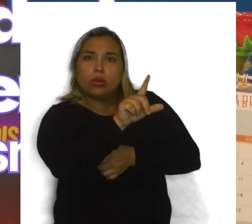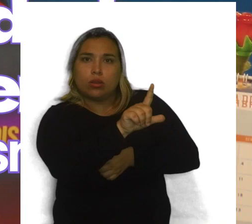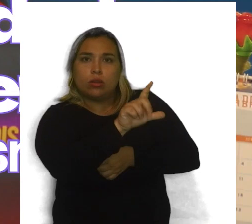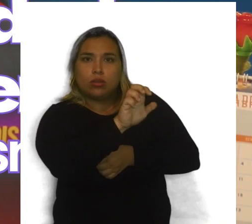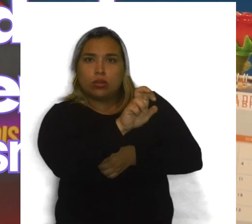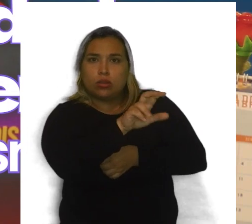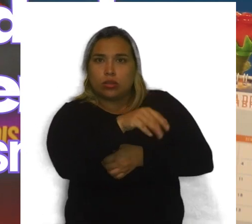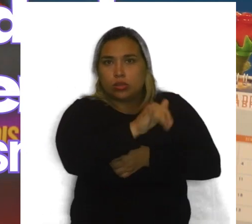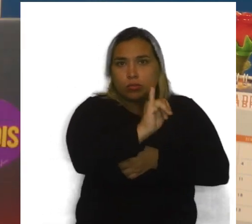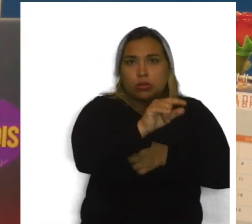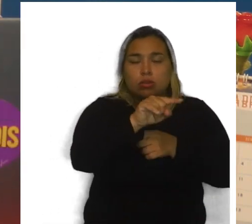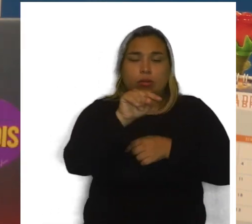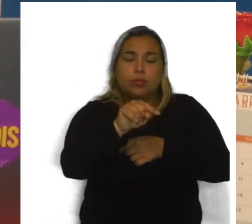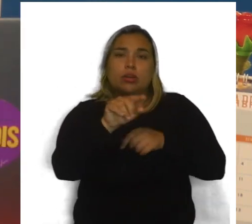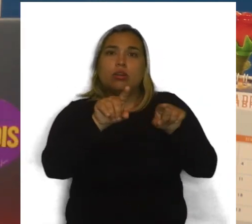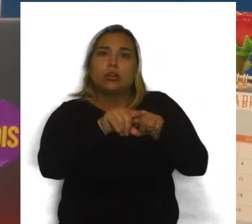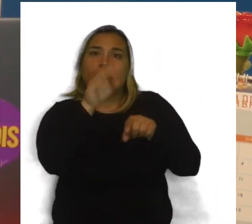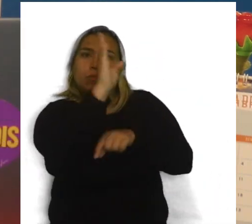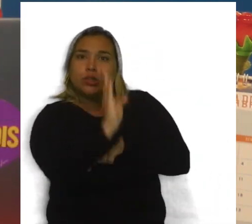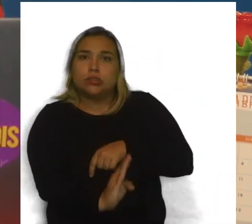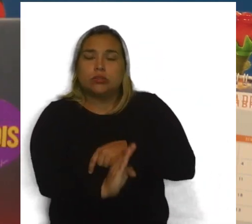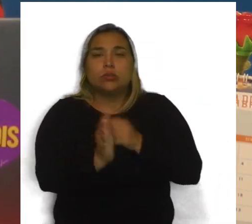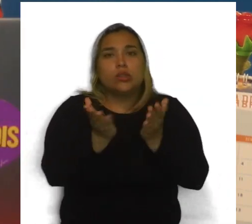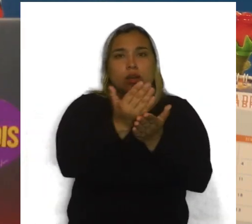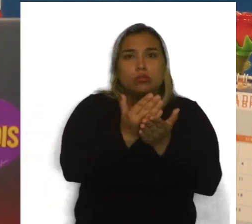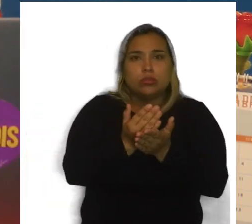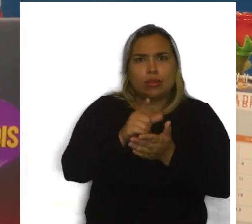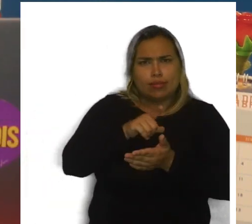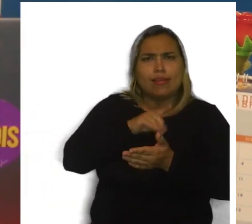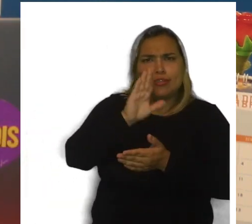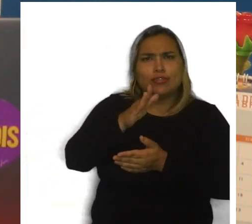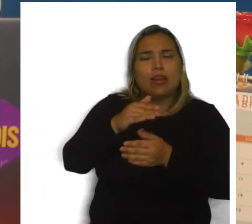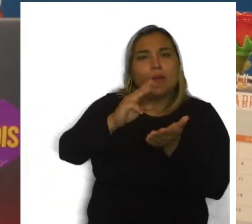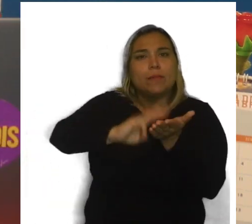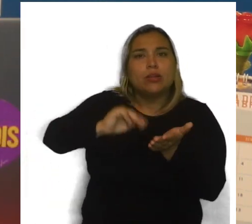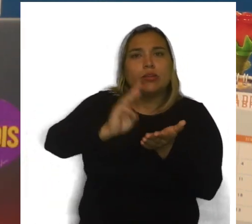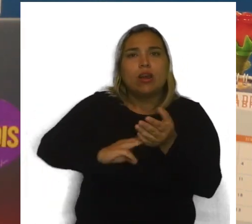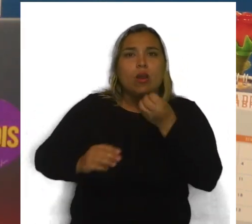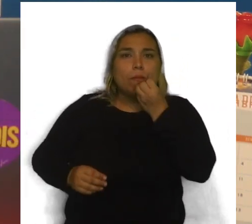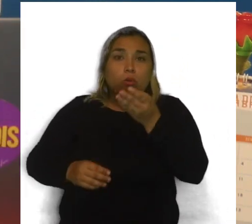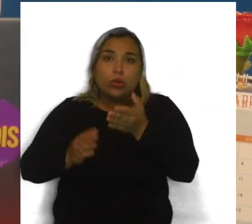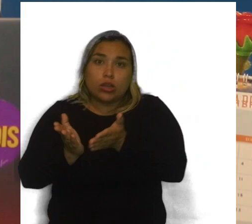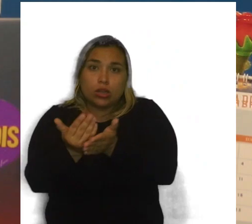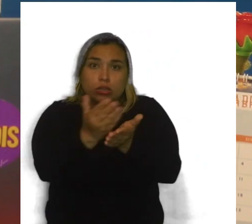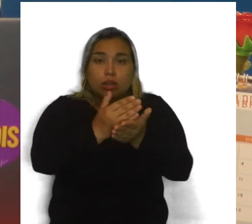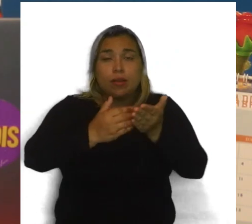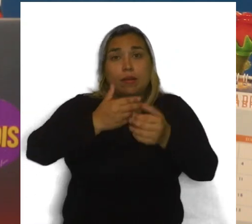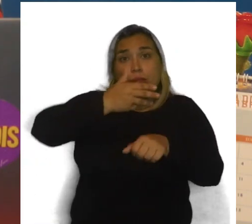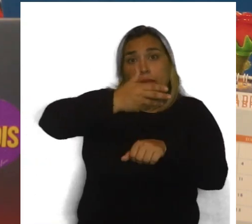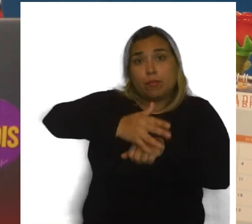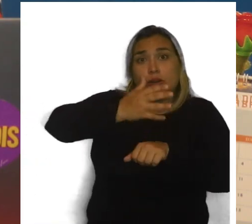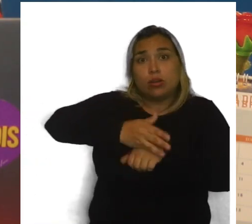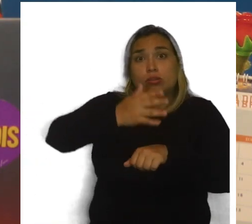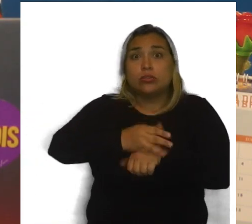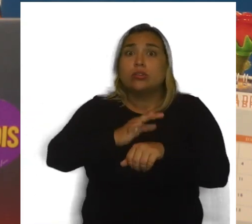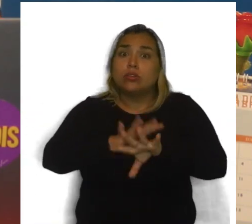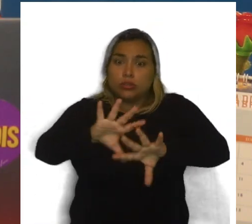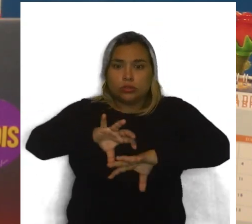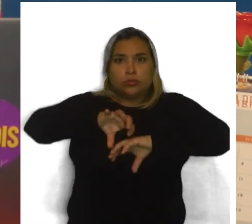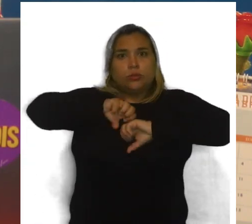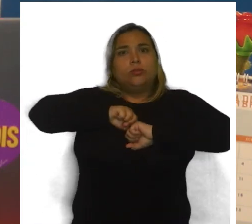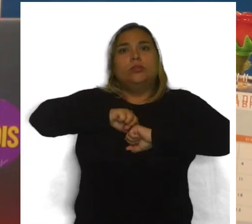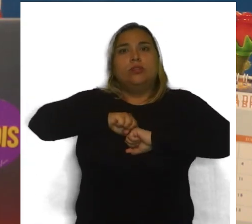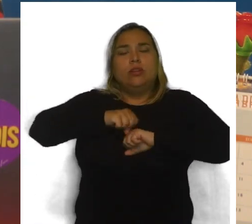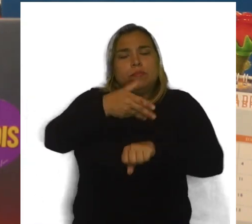bit.ly/dados ambientais no Brasil. Agora que já tens algumas boas metodologias de apuração para praticar, te apropria delas